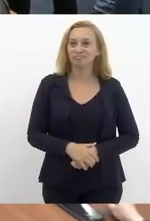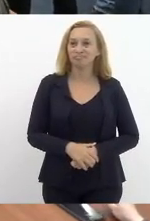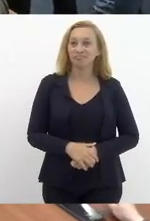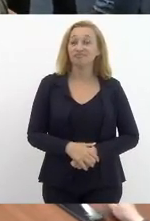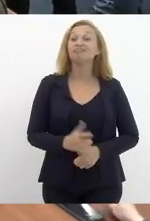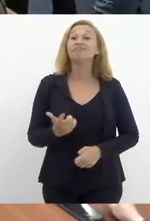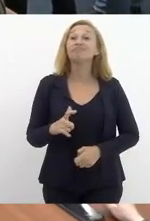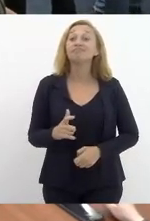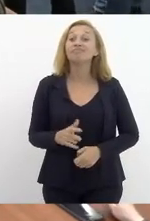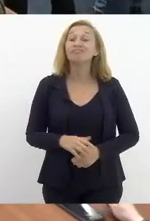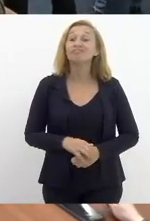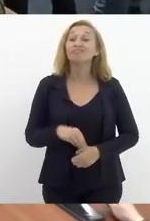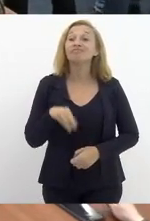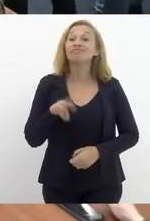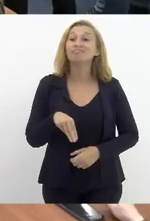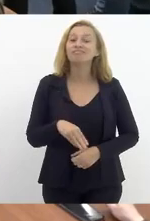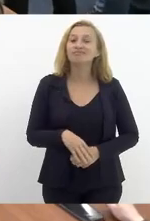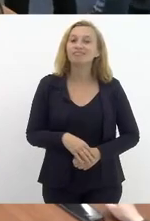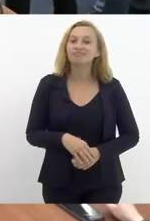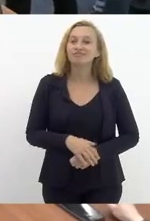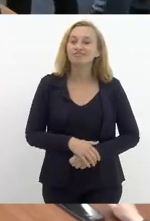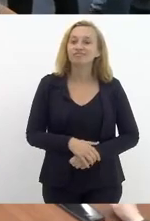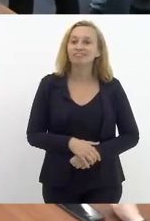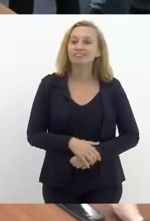Cadê ele?